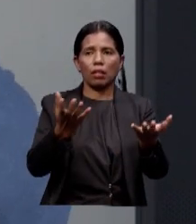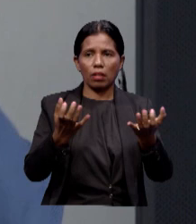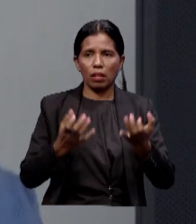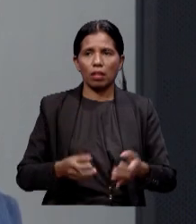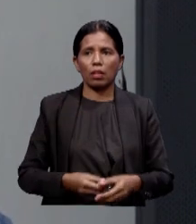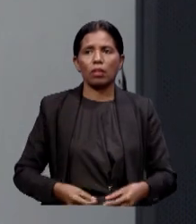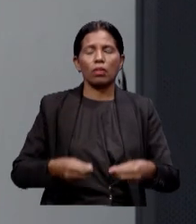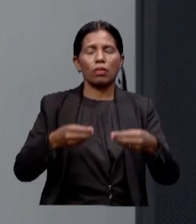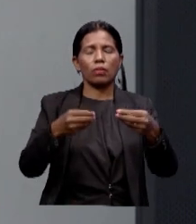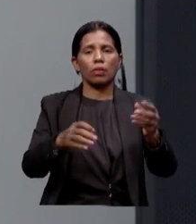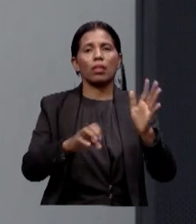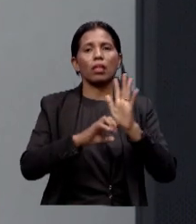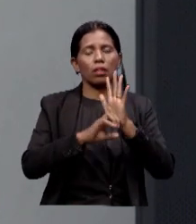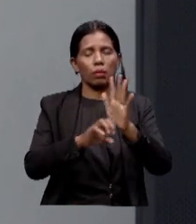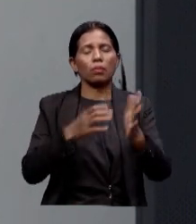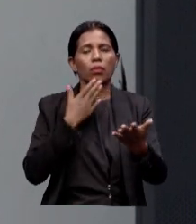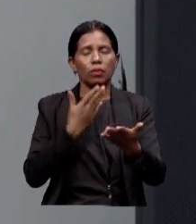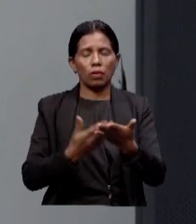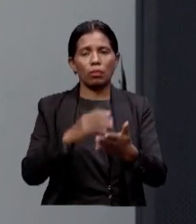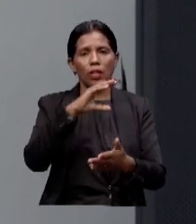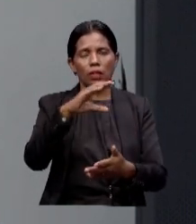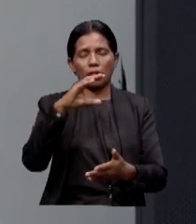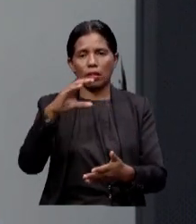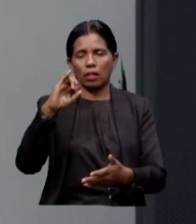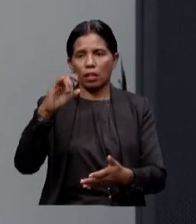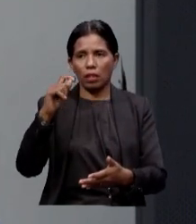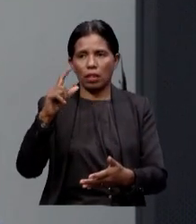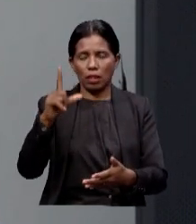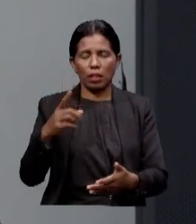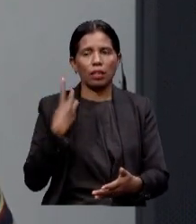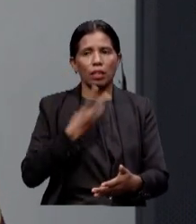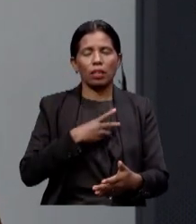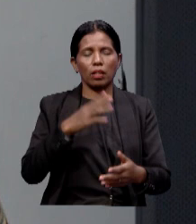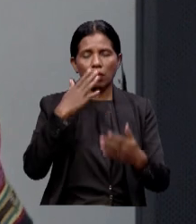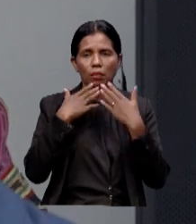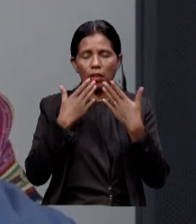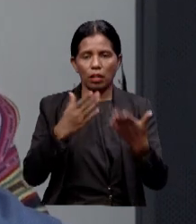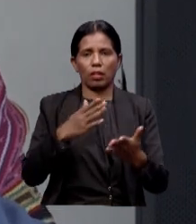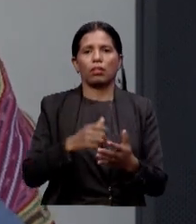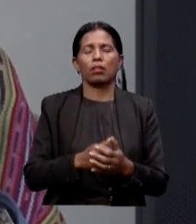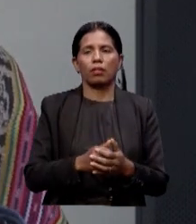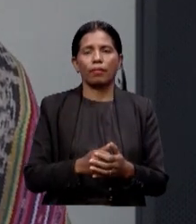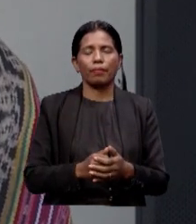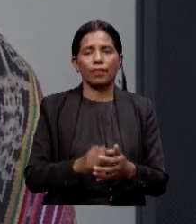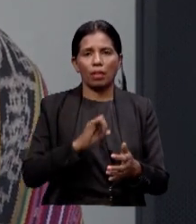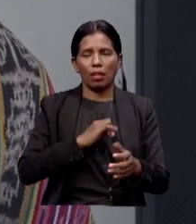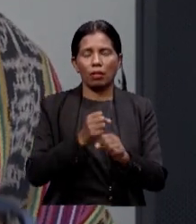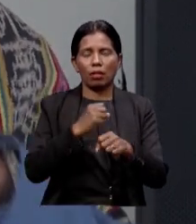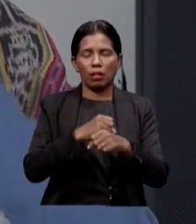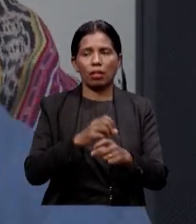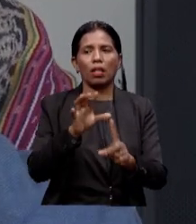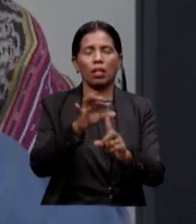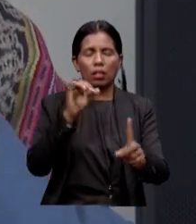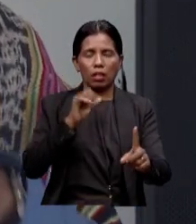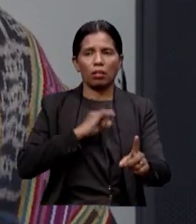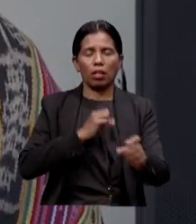fo imagen fo ma kamar komerso Bati de kau garese, ita nai politik kritik motu tu konfiansa. Hau halo depois de ele são outro lado